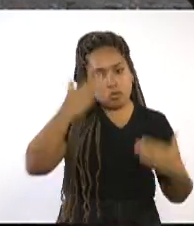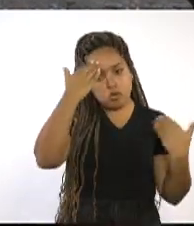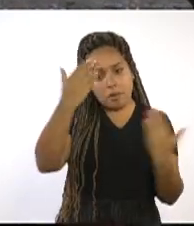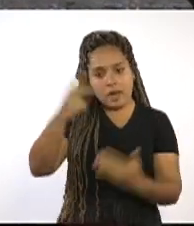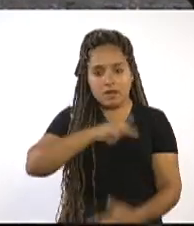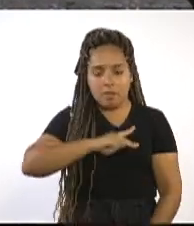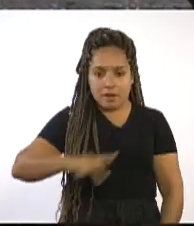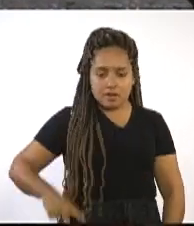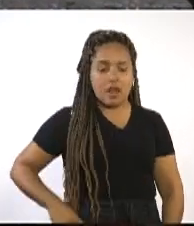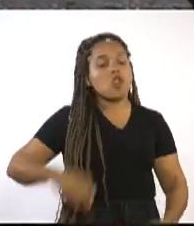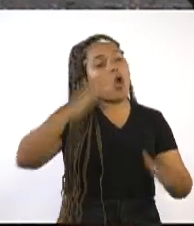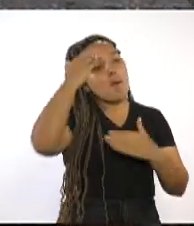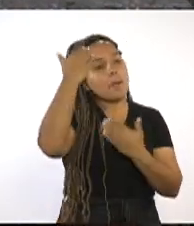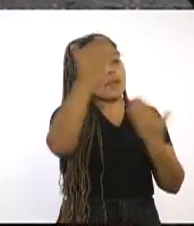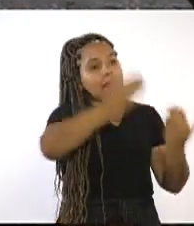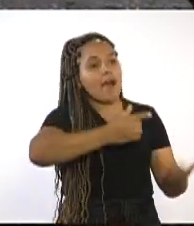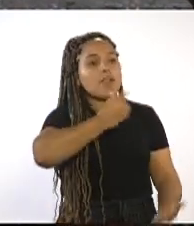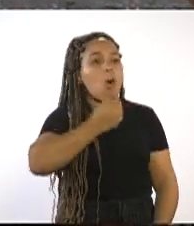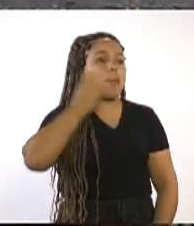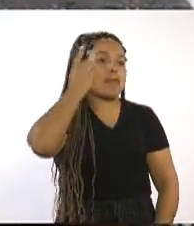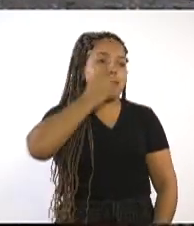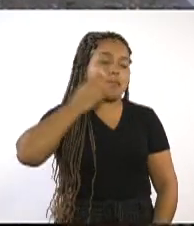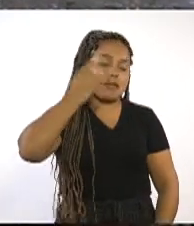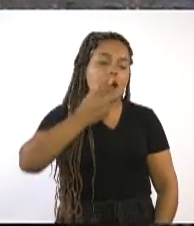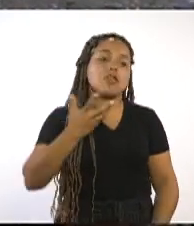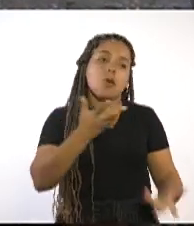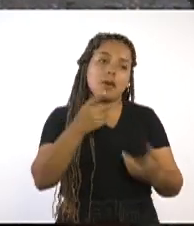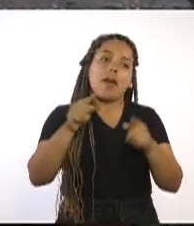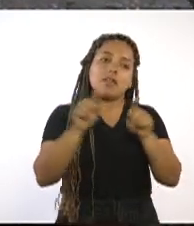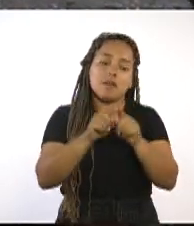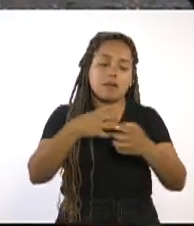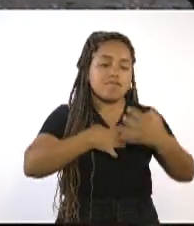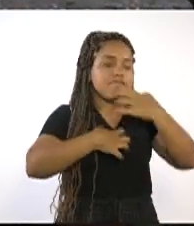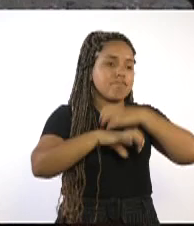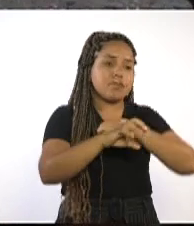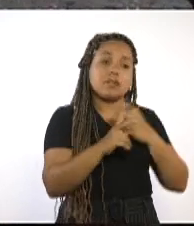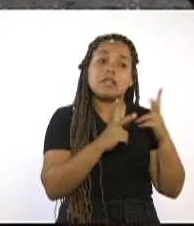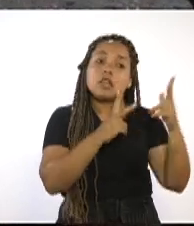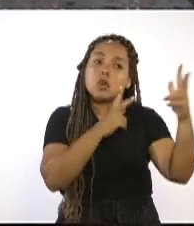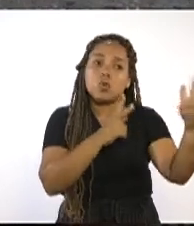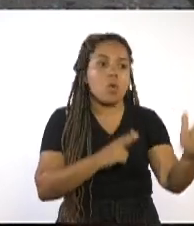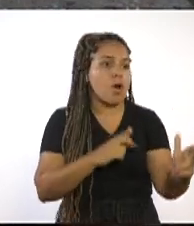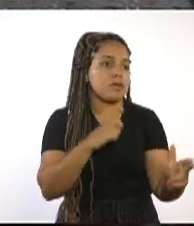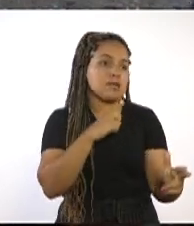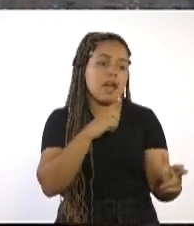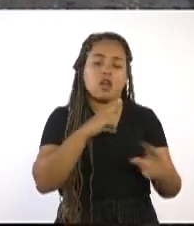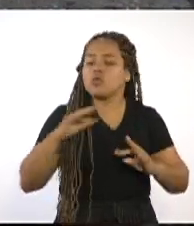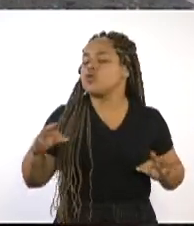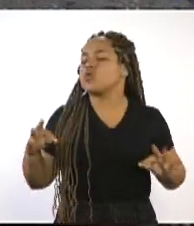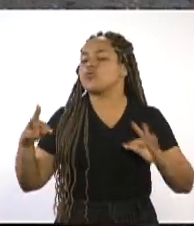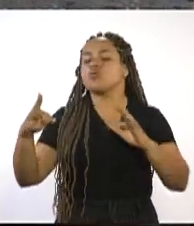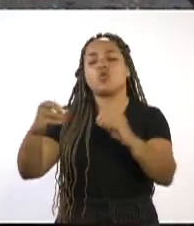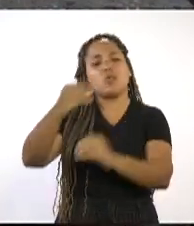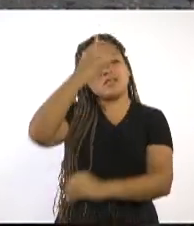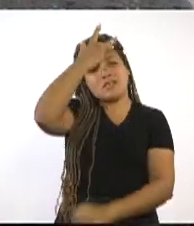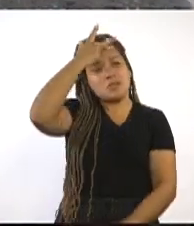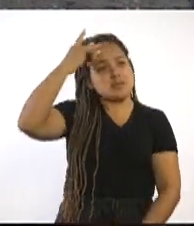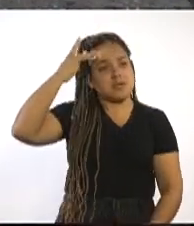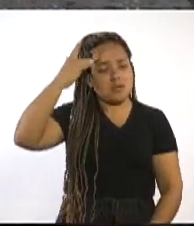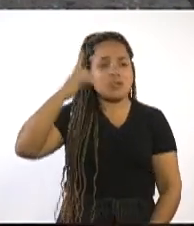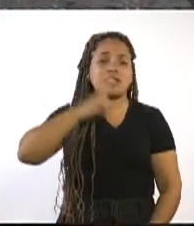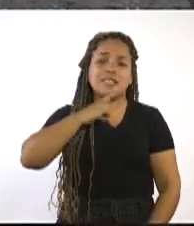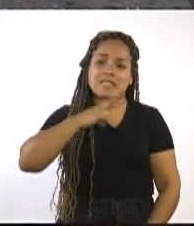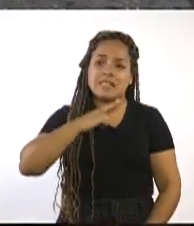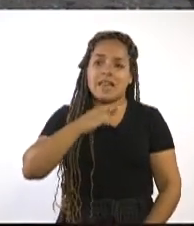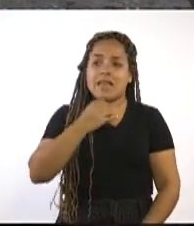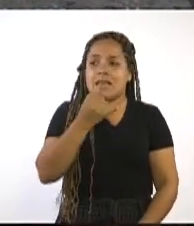Obrigado, nobre deputado. Eu quero também aqui me solidarizar com todas as pessoas que estão